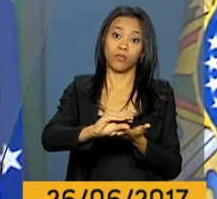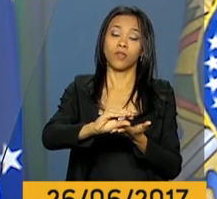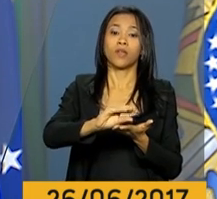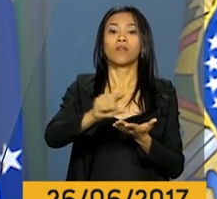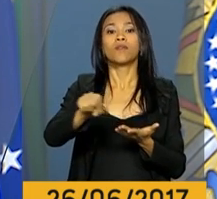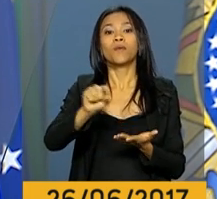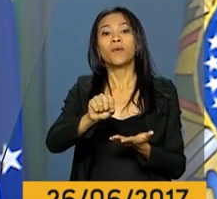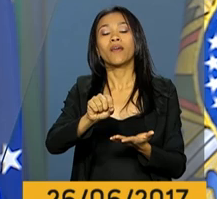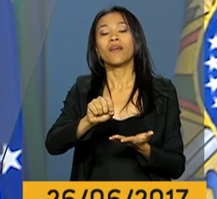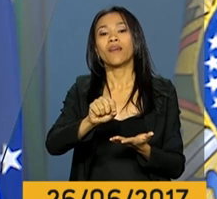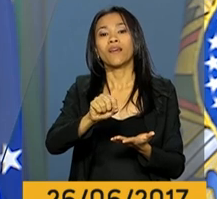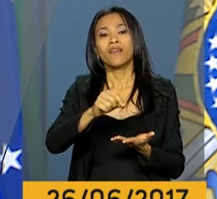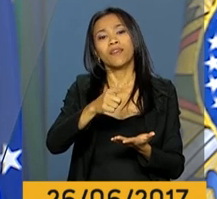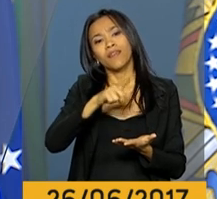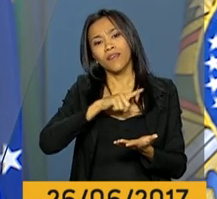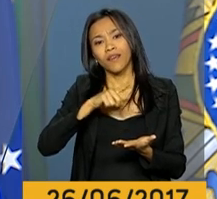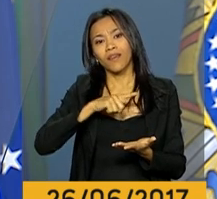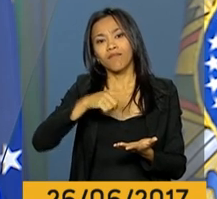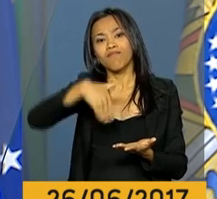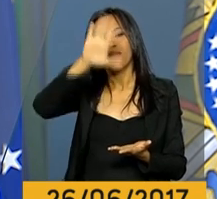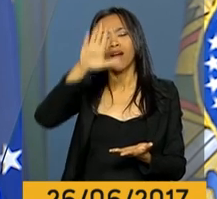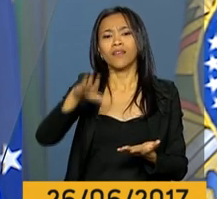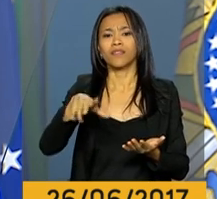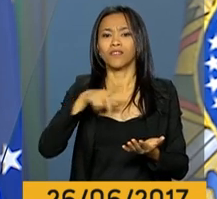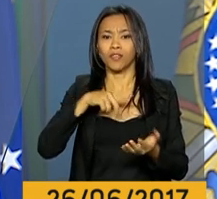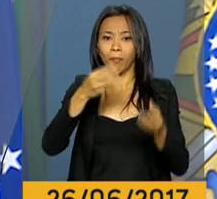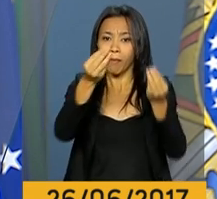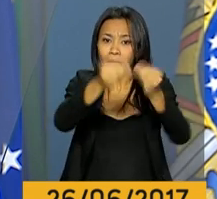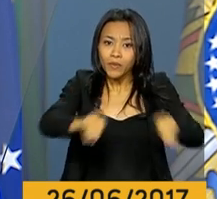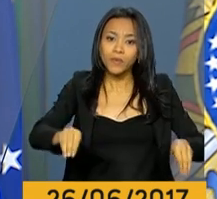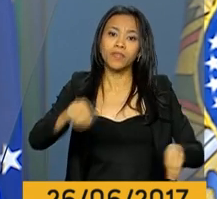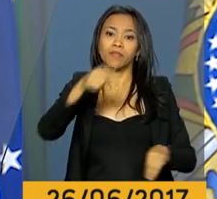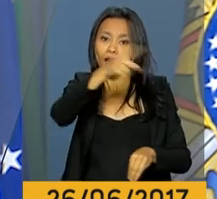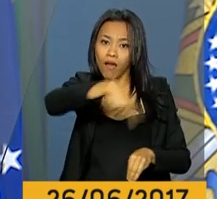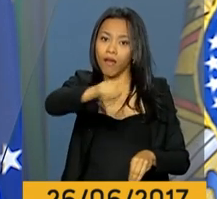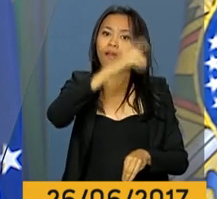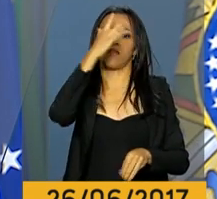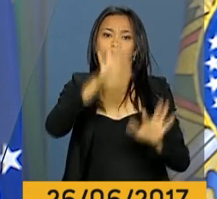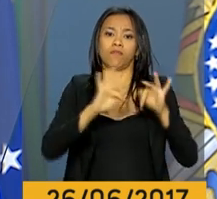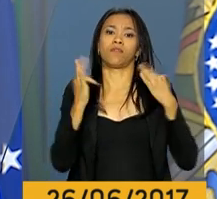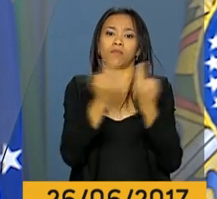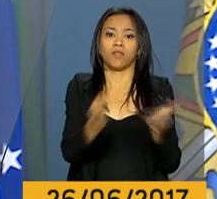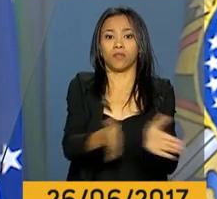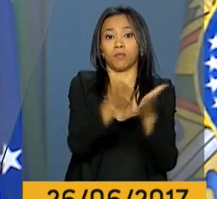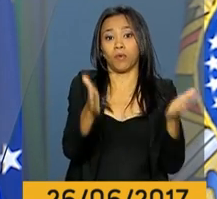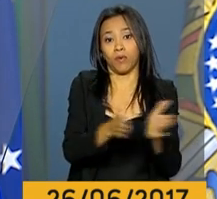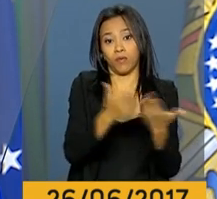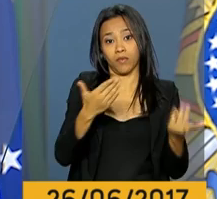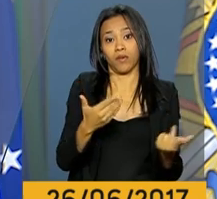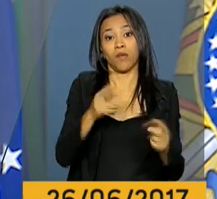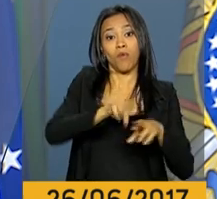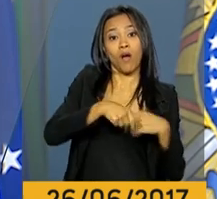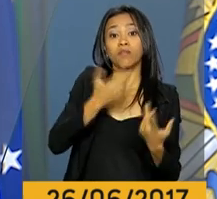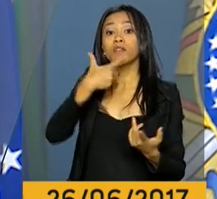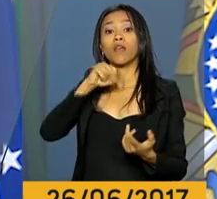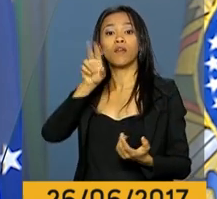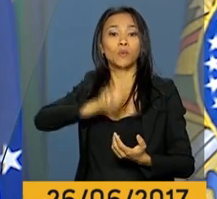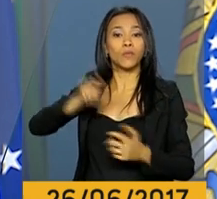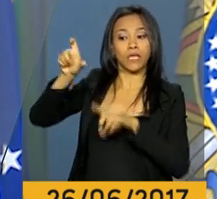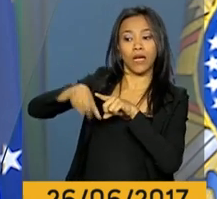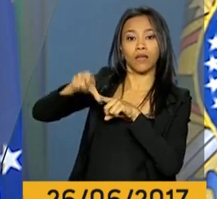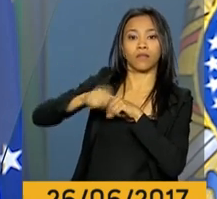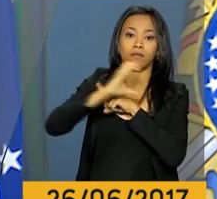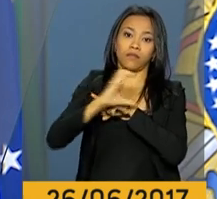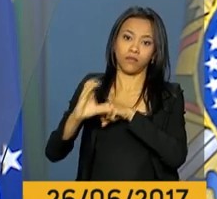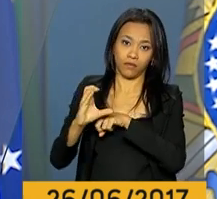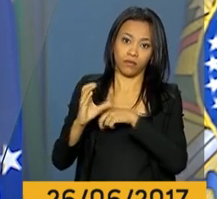das famílias de mais baixa renda eh transferência que Aliás já foi demonstrada há algum tempo Aliás